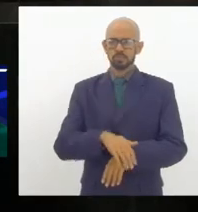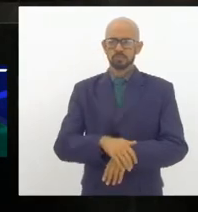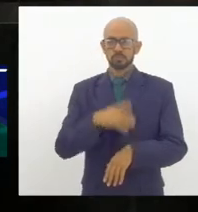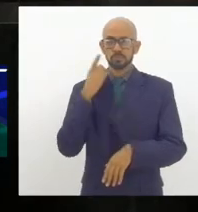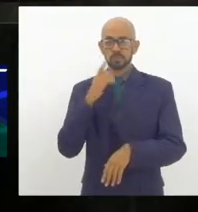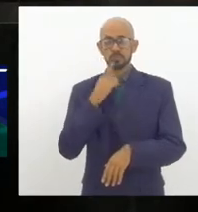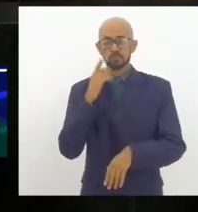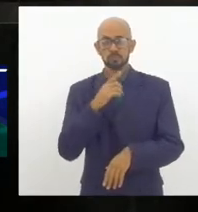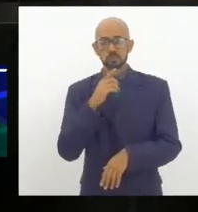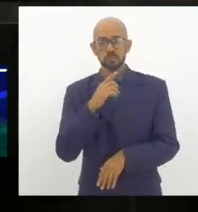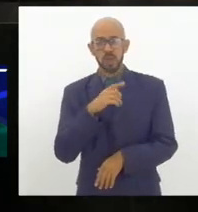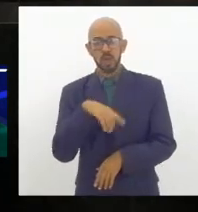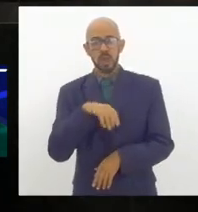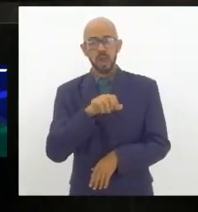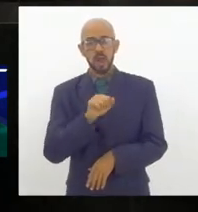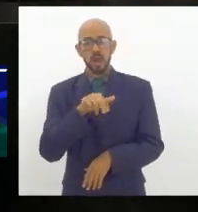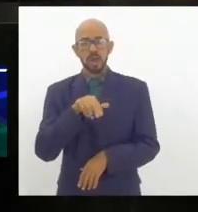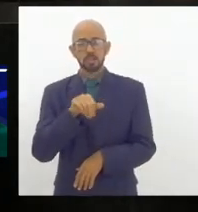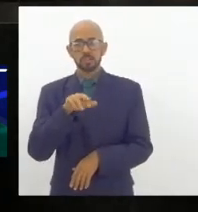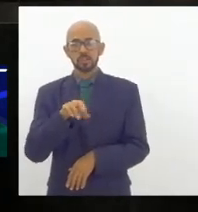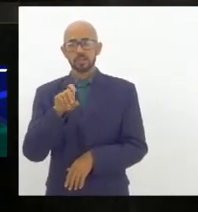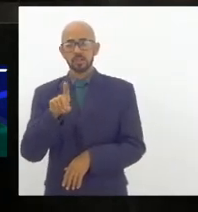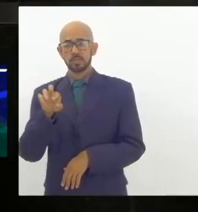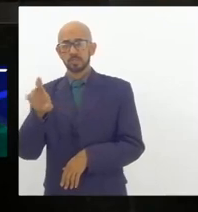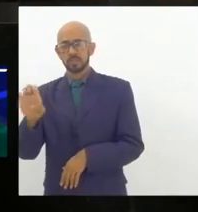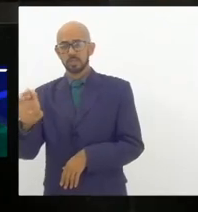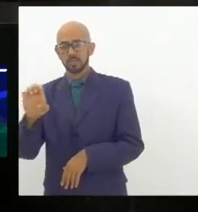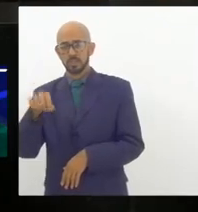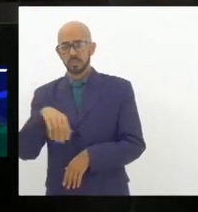o Alexandre Freitas deputador